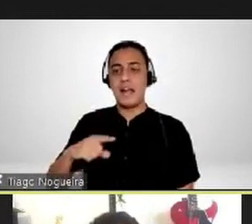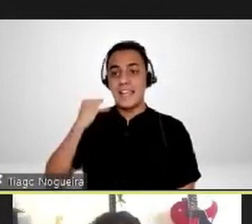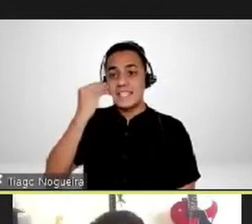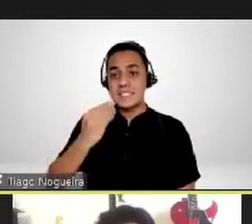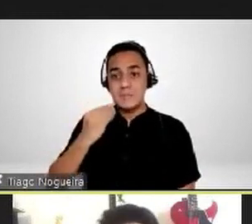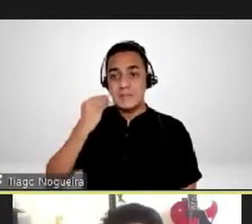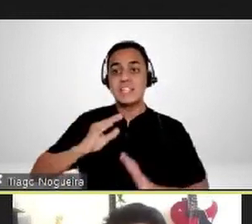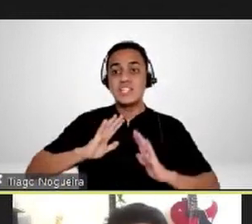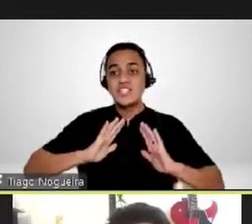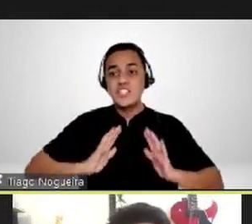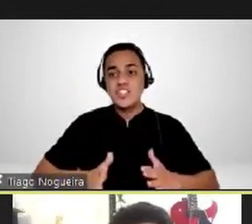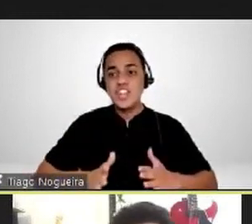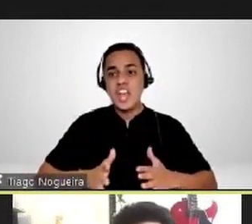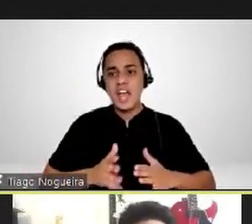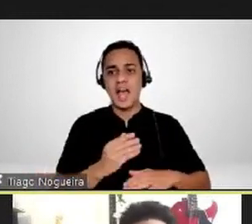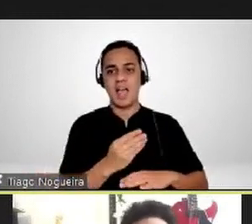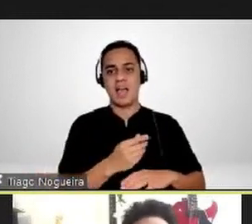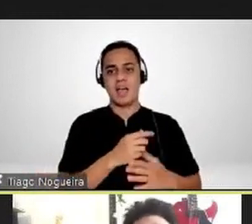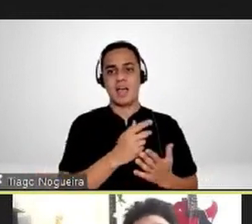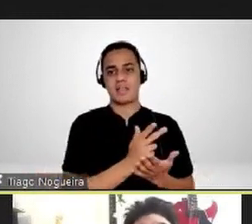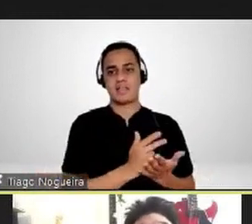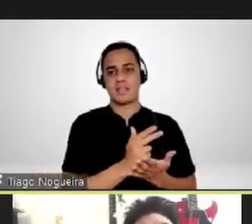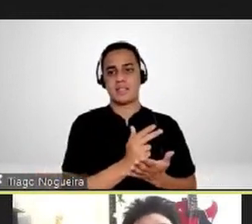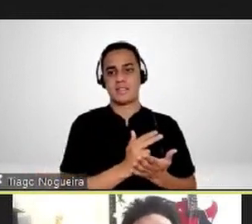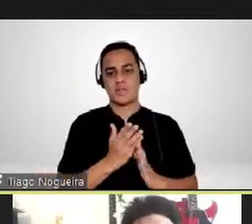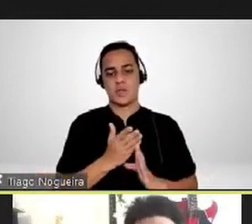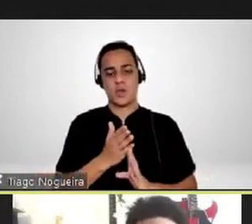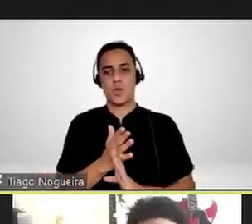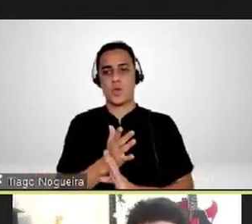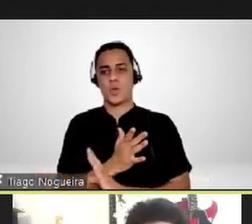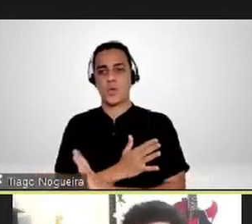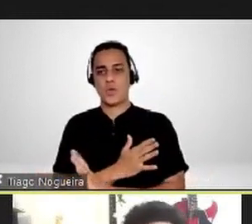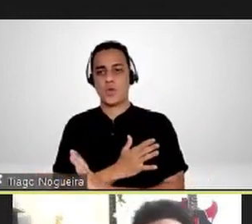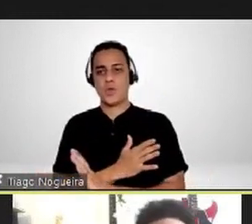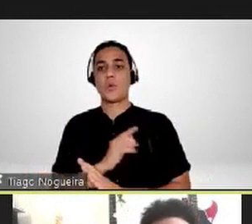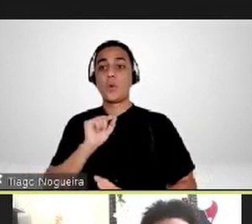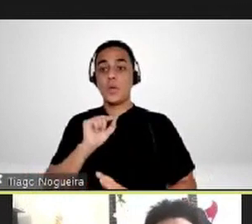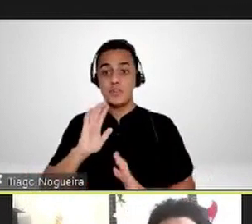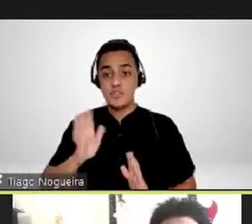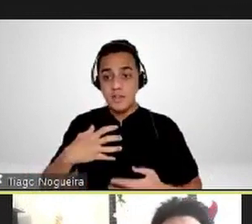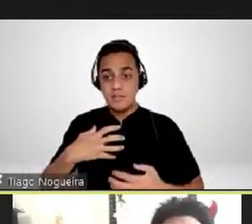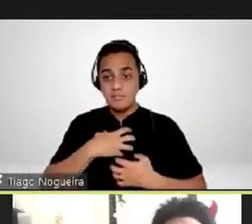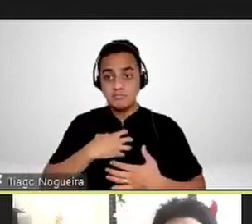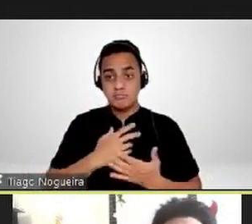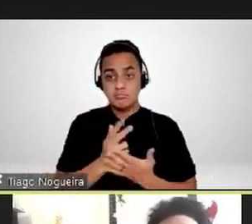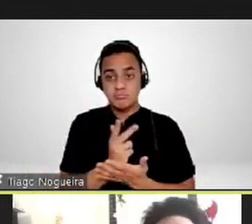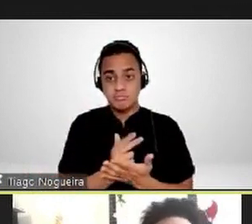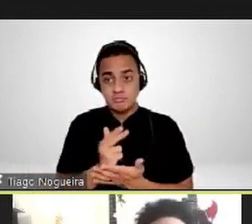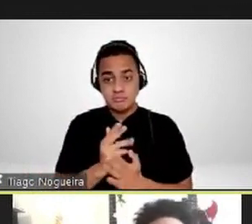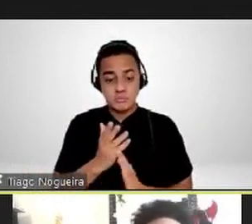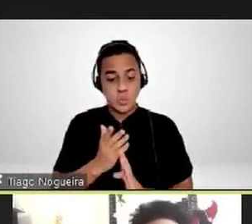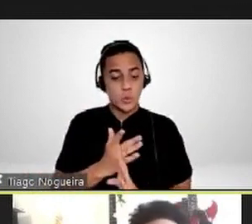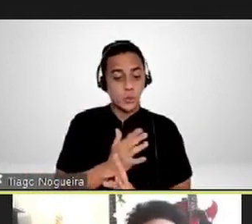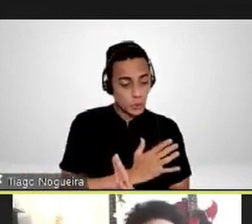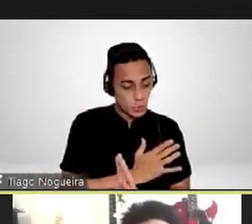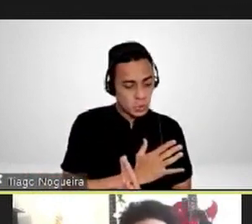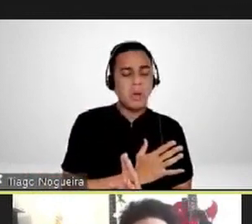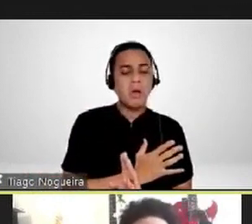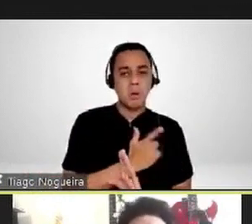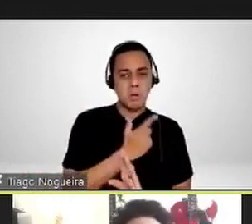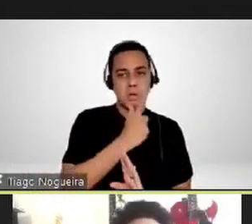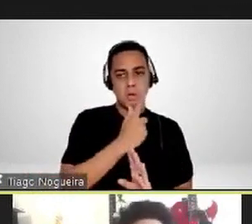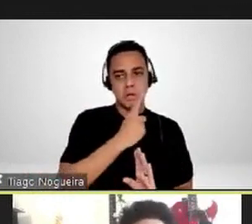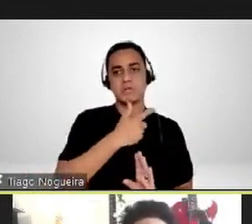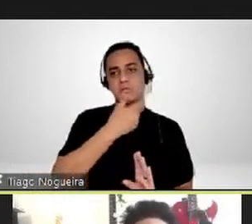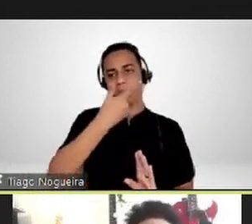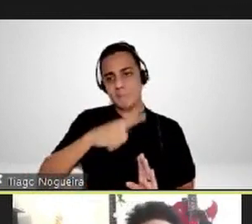desenho vividas, né? Aquilo que eu vivi em desenho, eu posso traduzir para desenho. Então, como